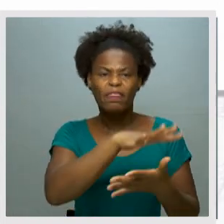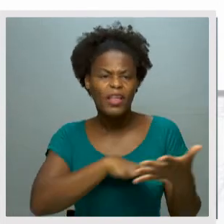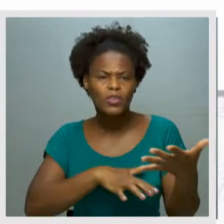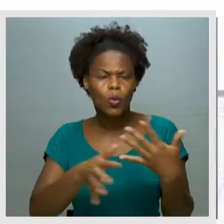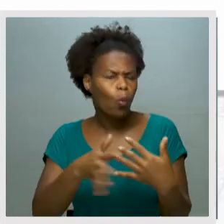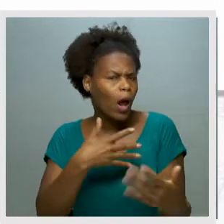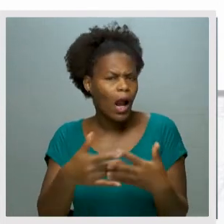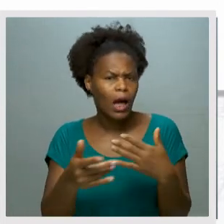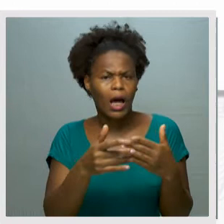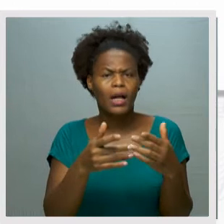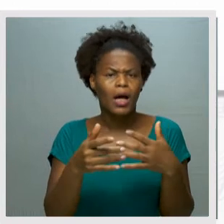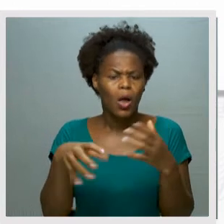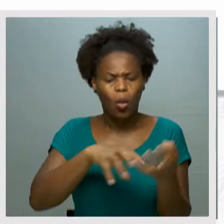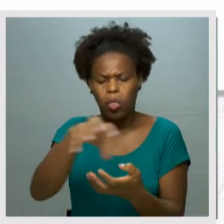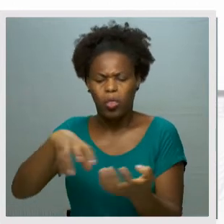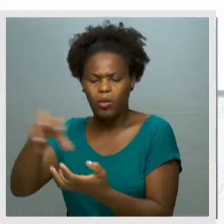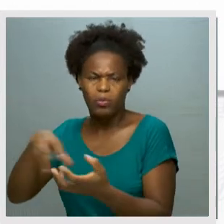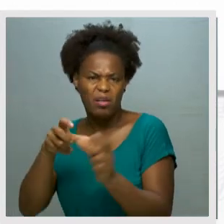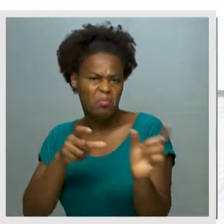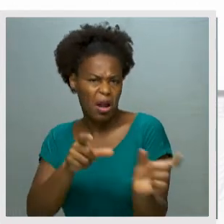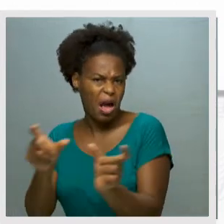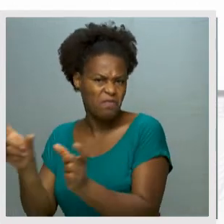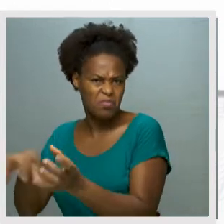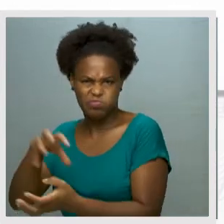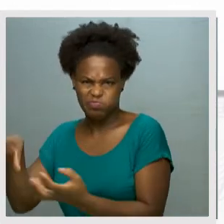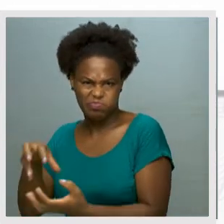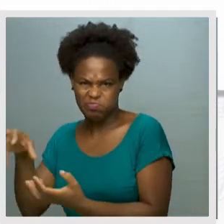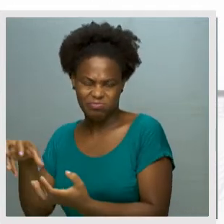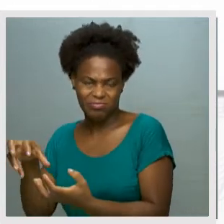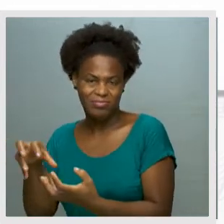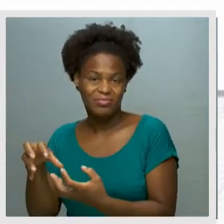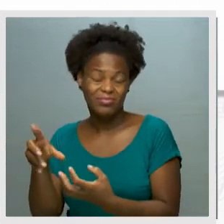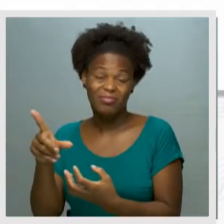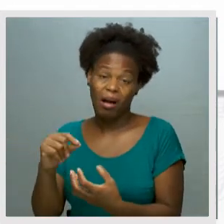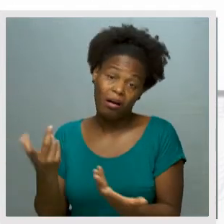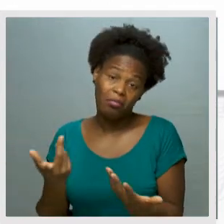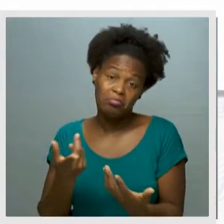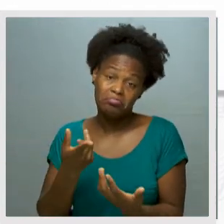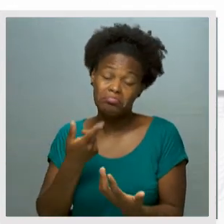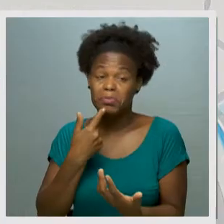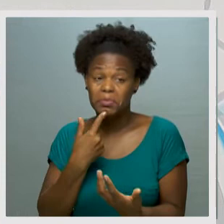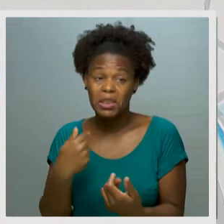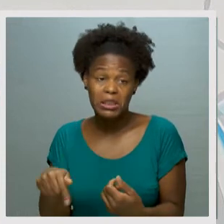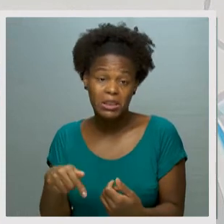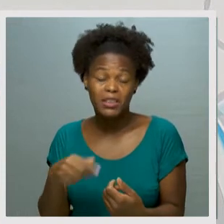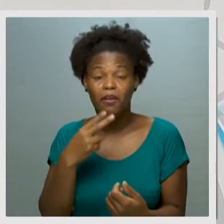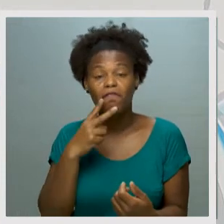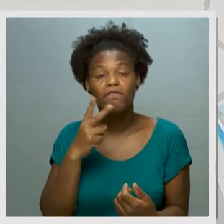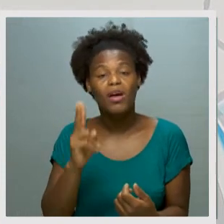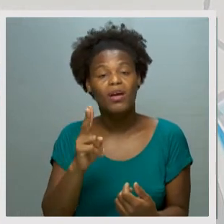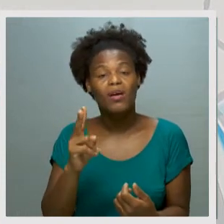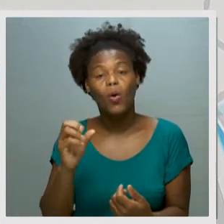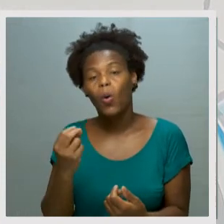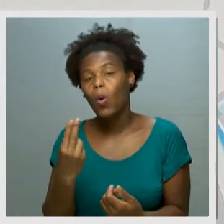é qualquer sequência desordenada de palavras e com sentido. Verdadeiro ou